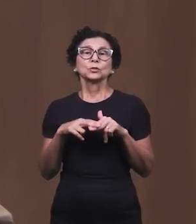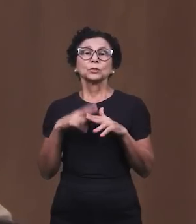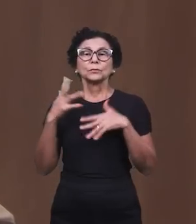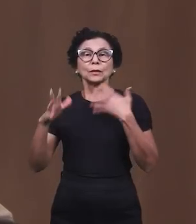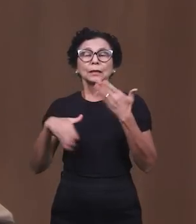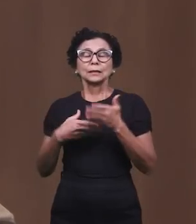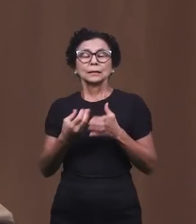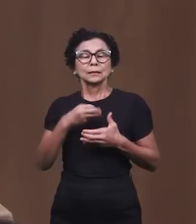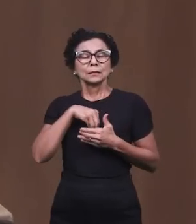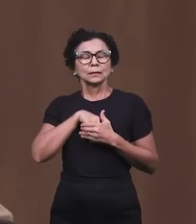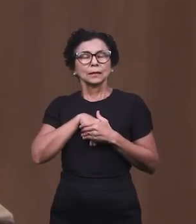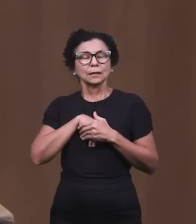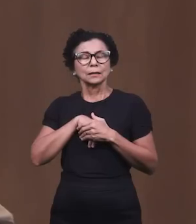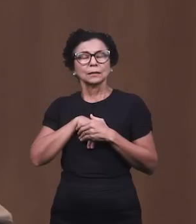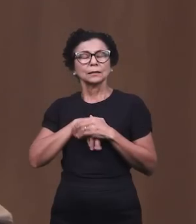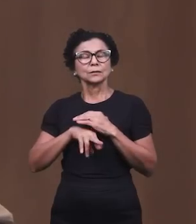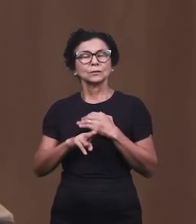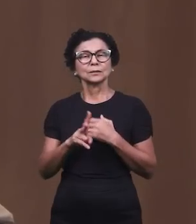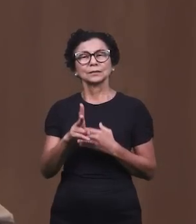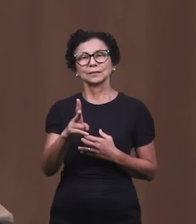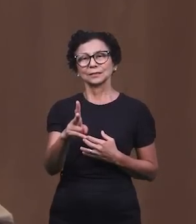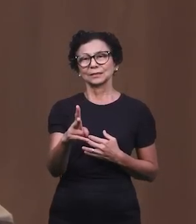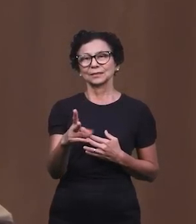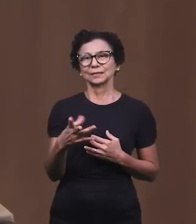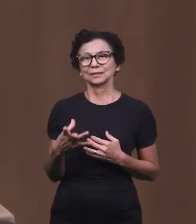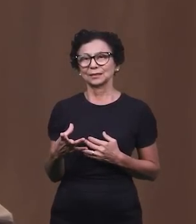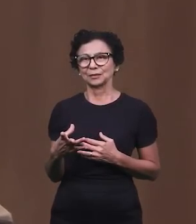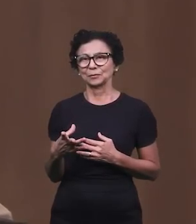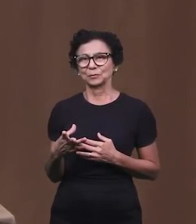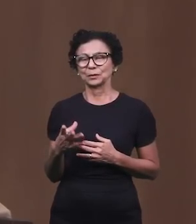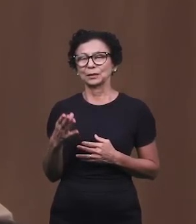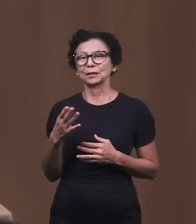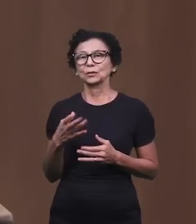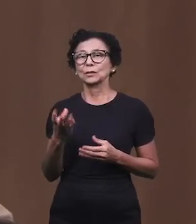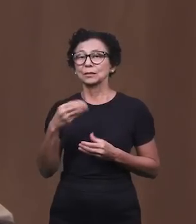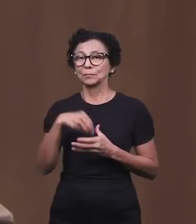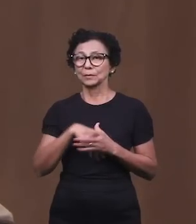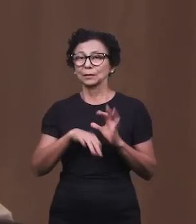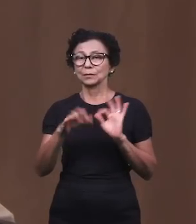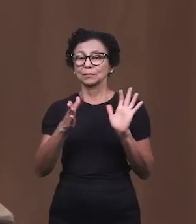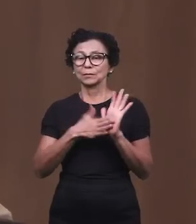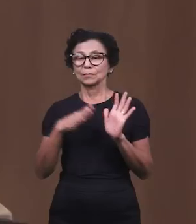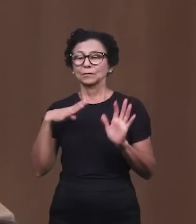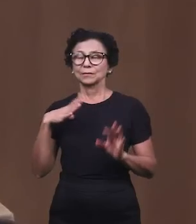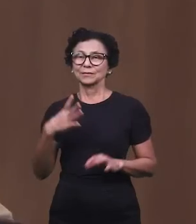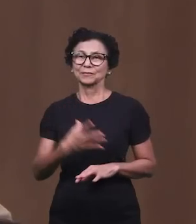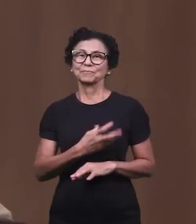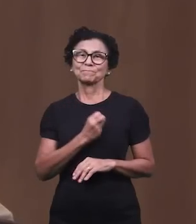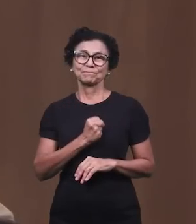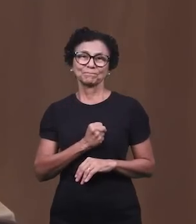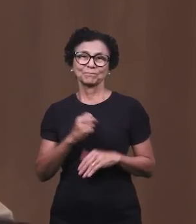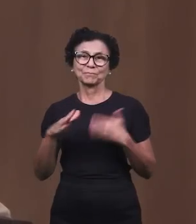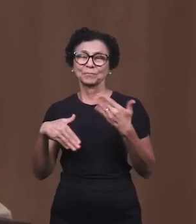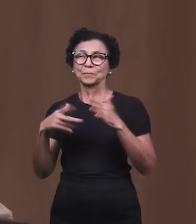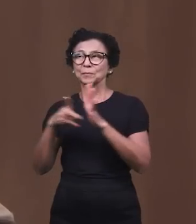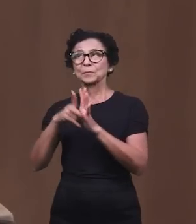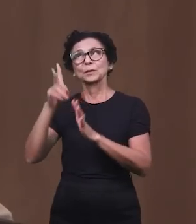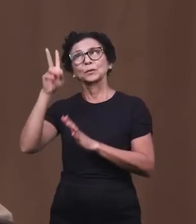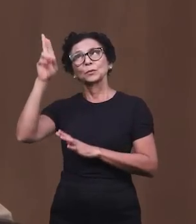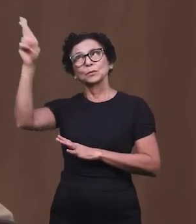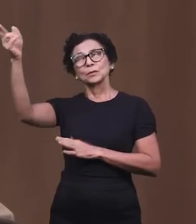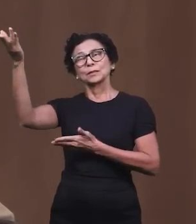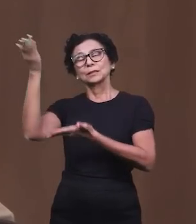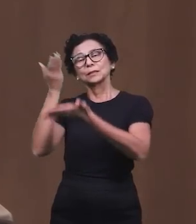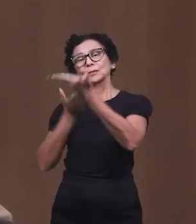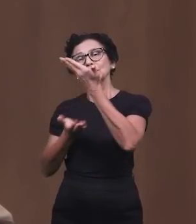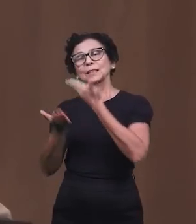o fruto do Espírito proporciona. É a alegria da salvação. É a alegria que vem da parte do Senhor. É a